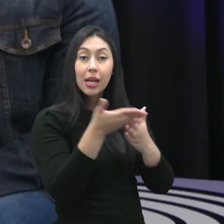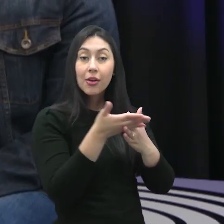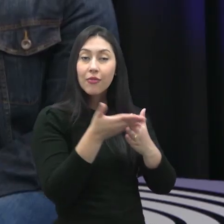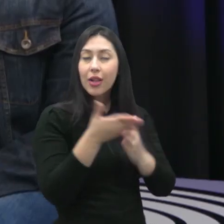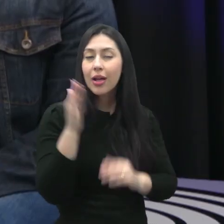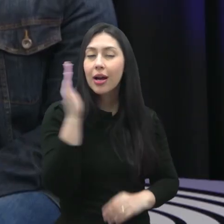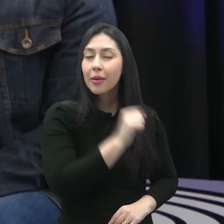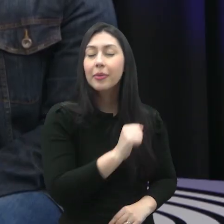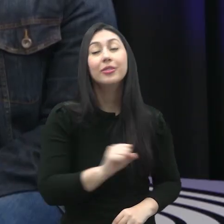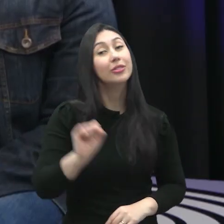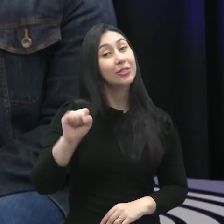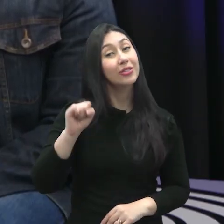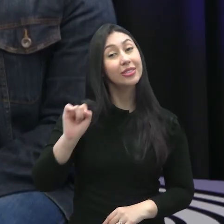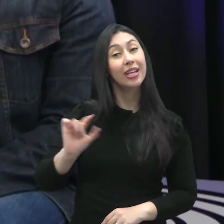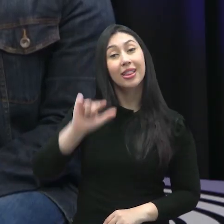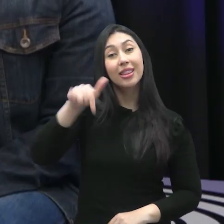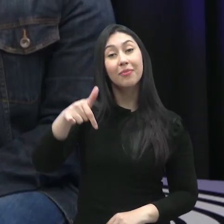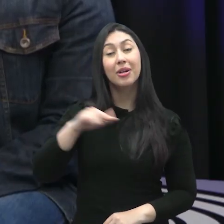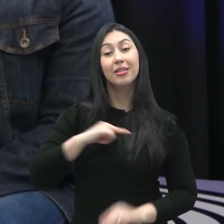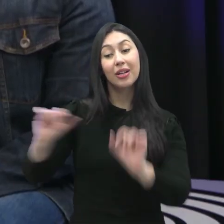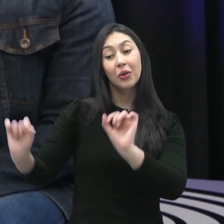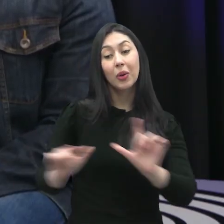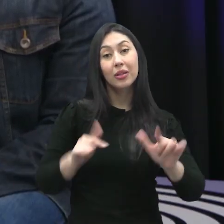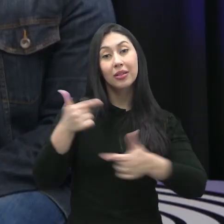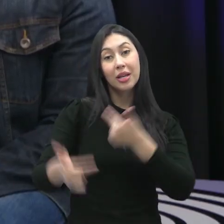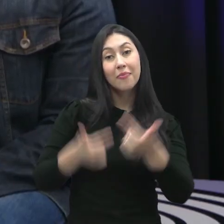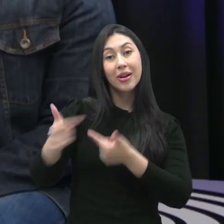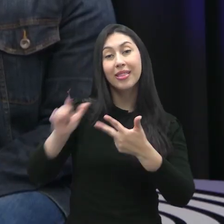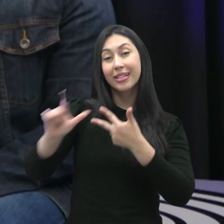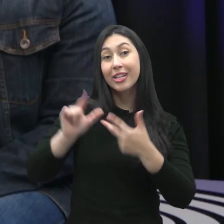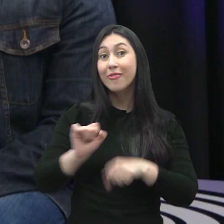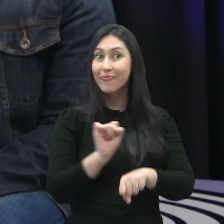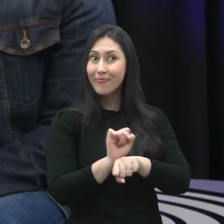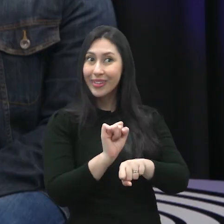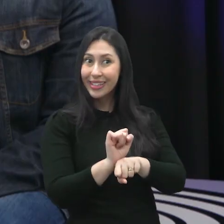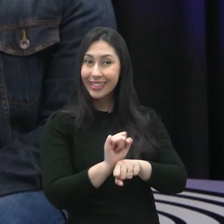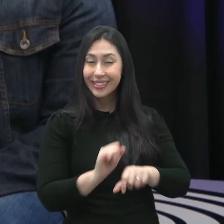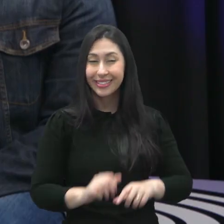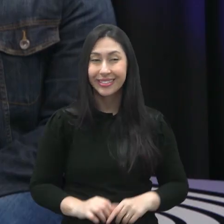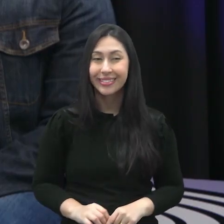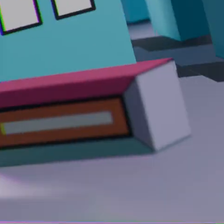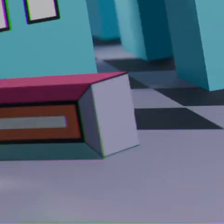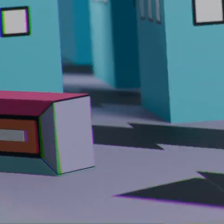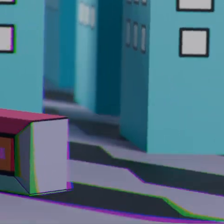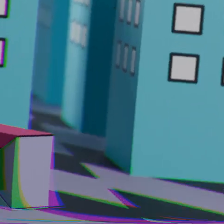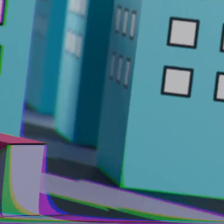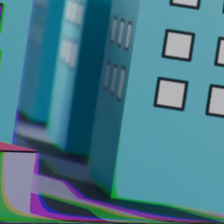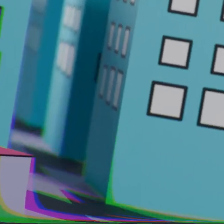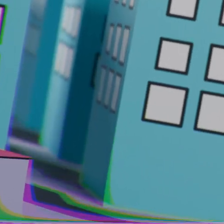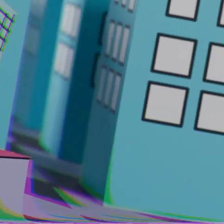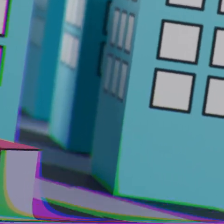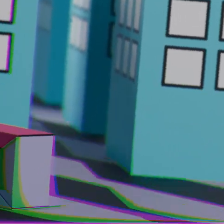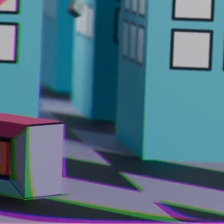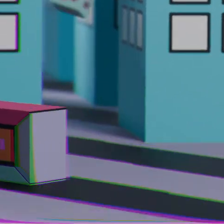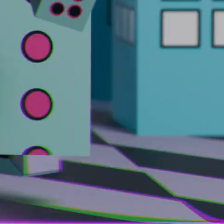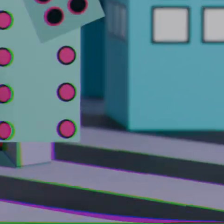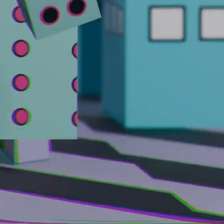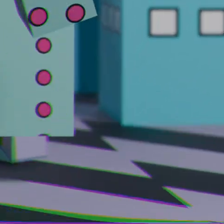mais um intervalo, mas é rapidinho, né? Rapidinho. Na volta tem o quadro Atividade Legislativa. Até já.